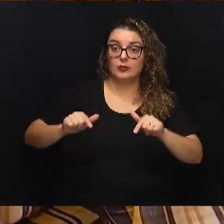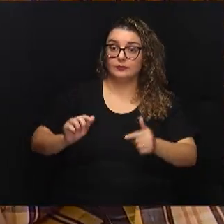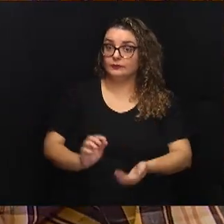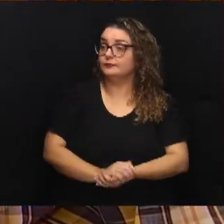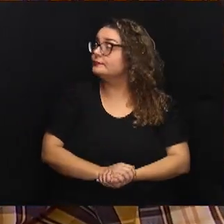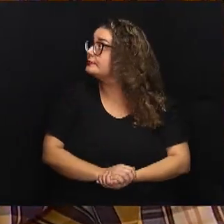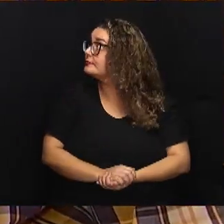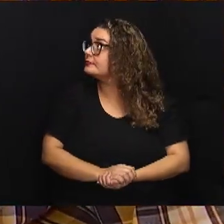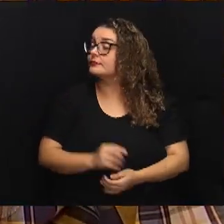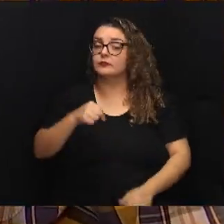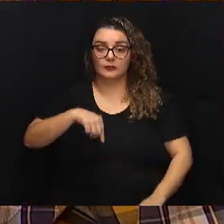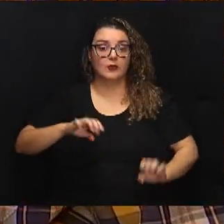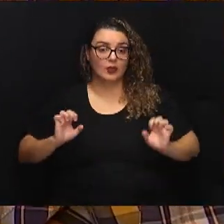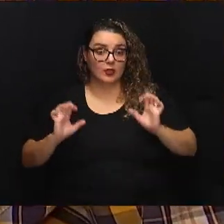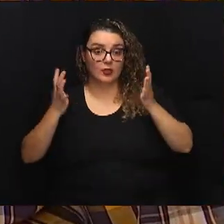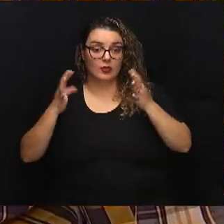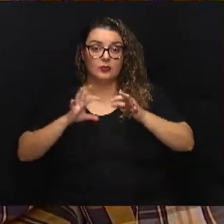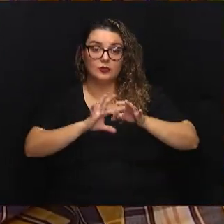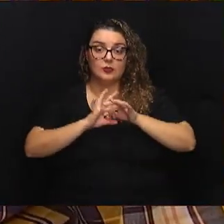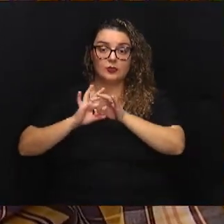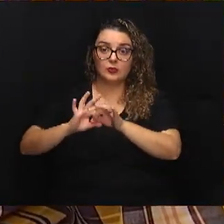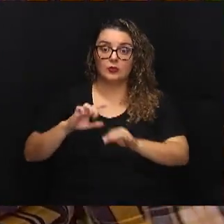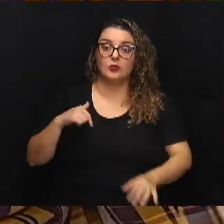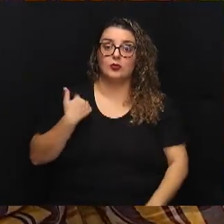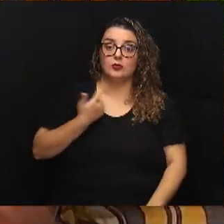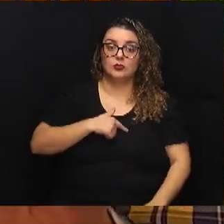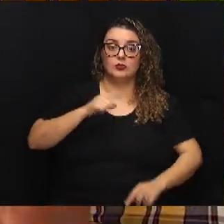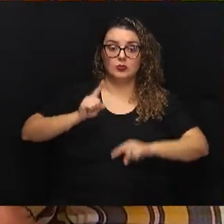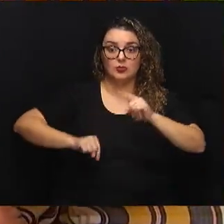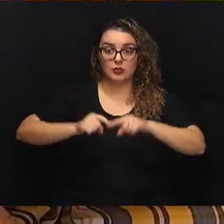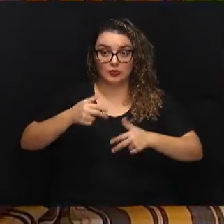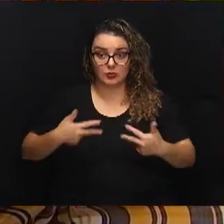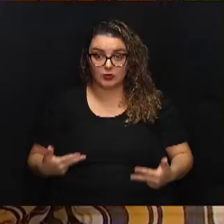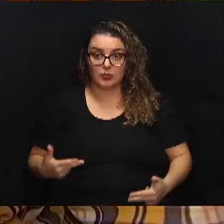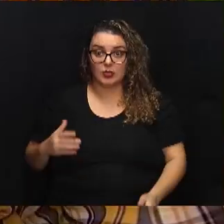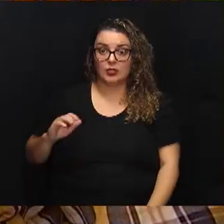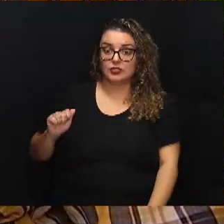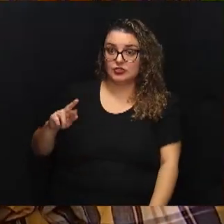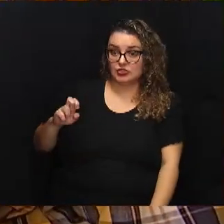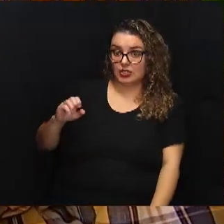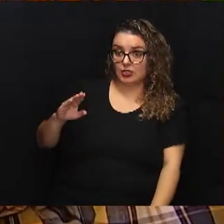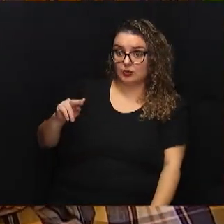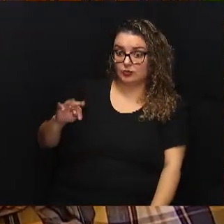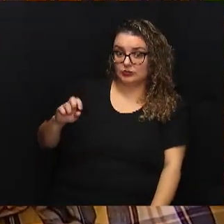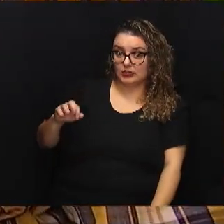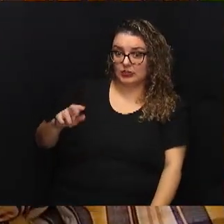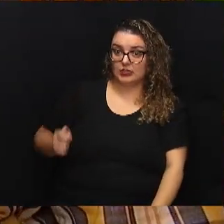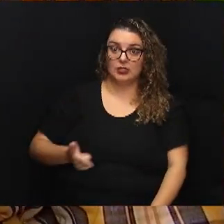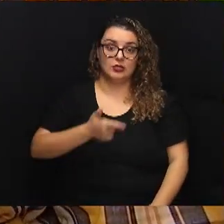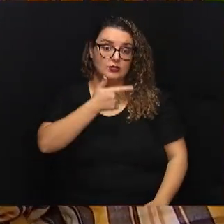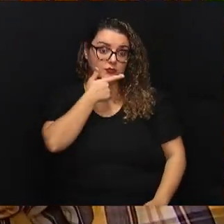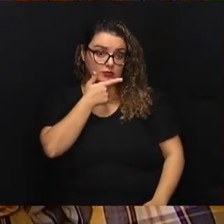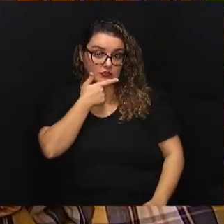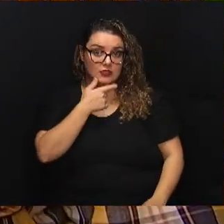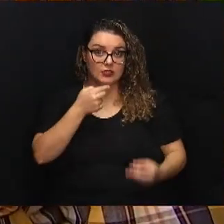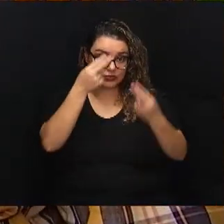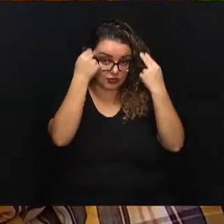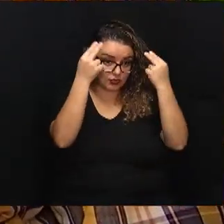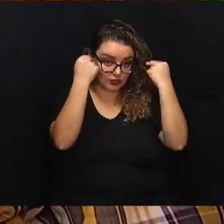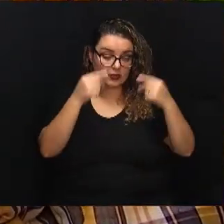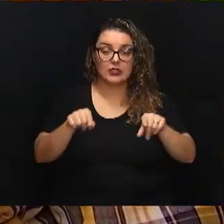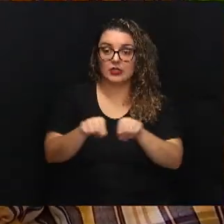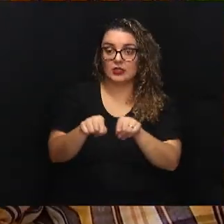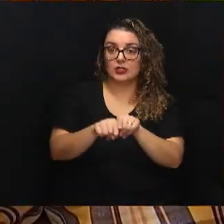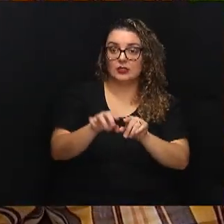E neste evento nós estamos unindo os nossos produtos, a charcutaria com os queijos de ovelha e preparando